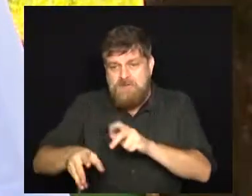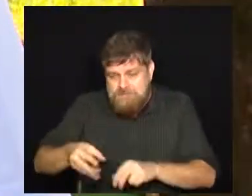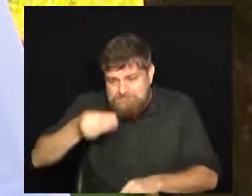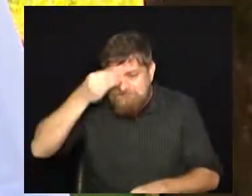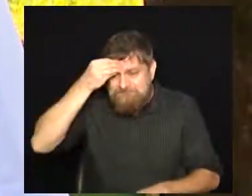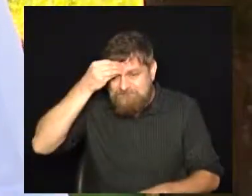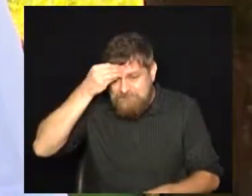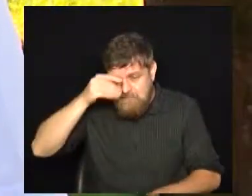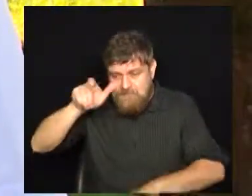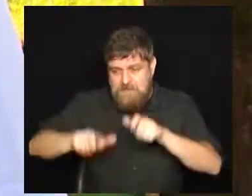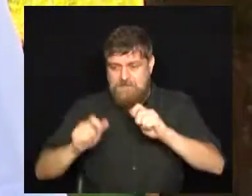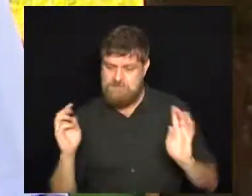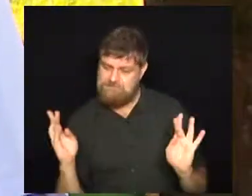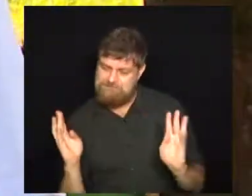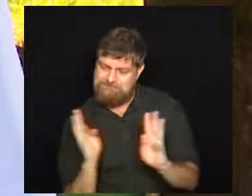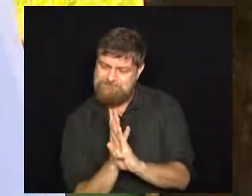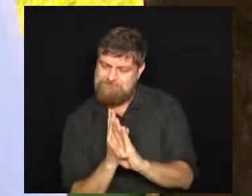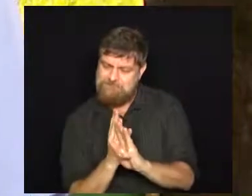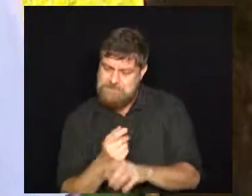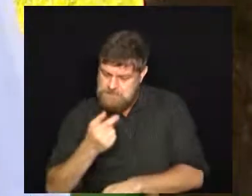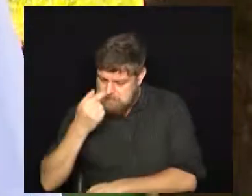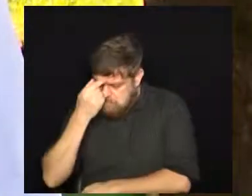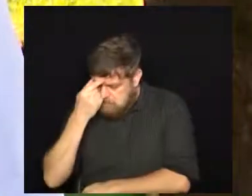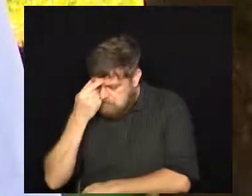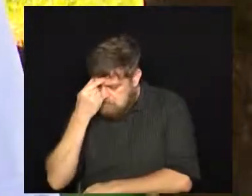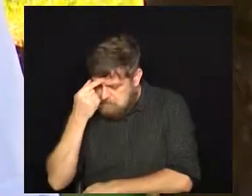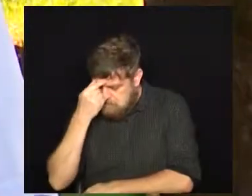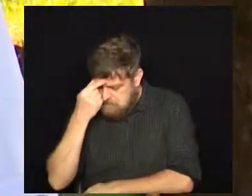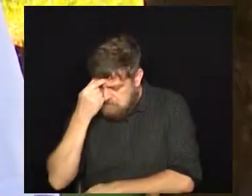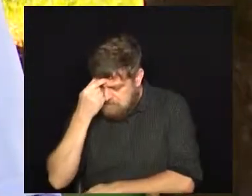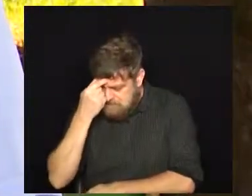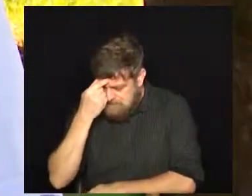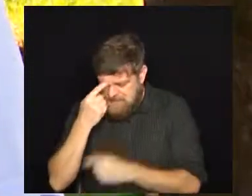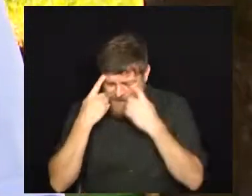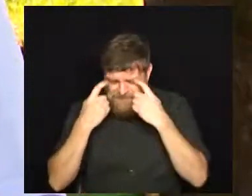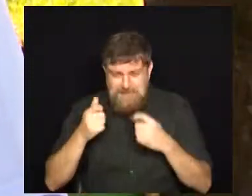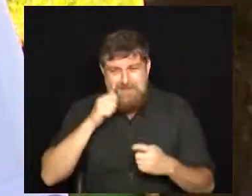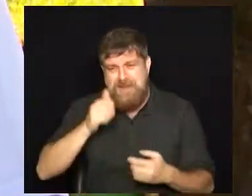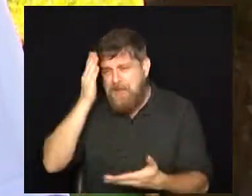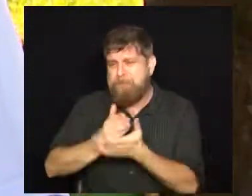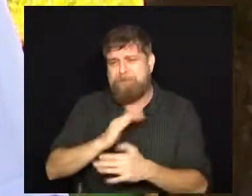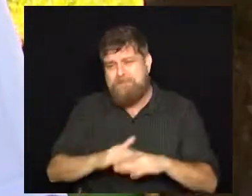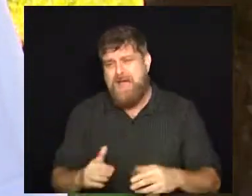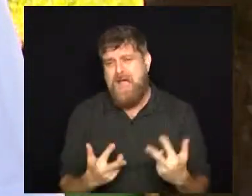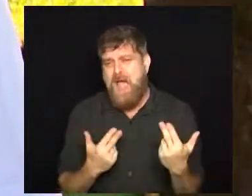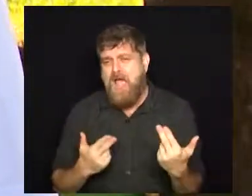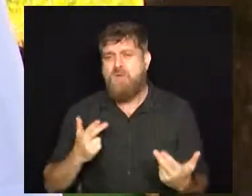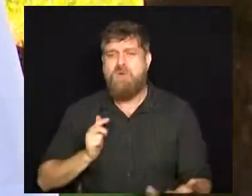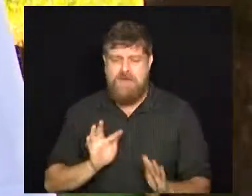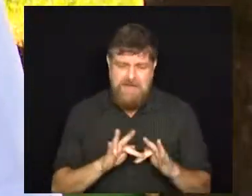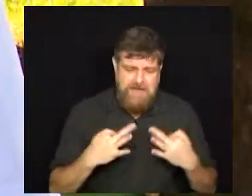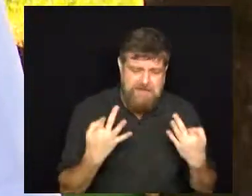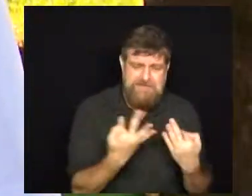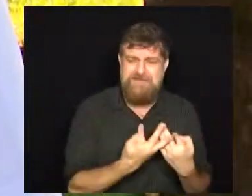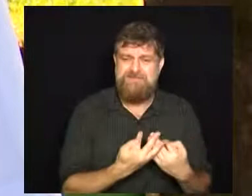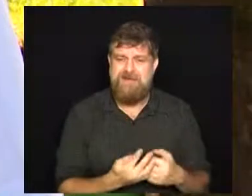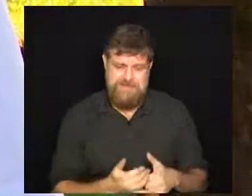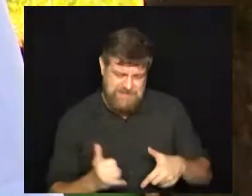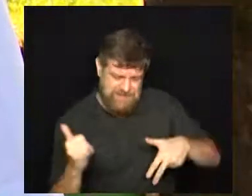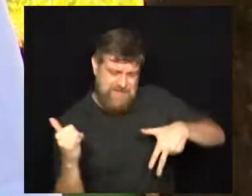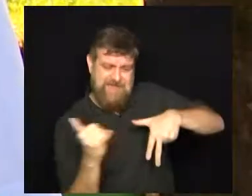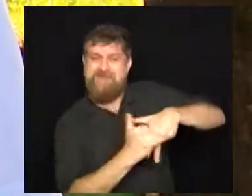de todos que passam por aqui, para que pare com isso, né? Porque do mesmo modo que a minha família é vítima